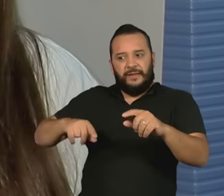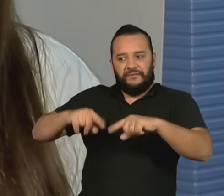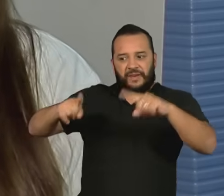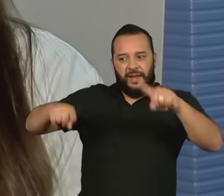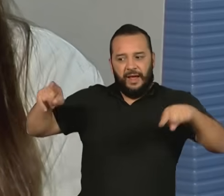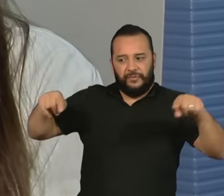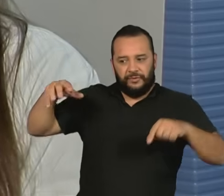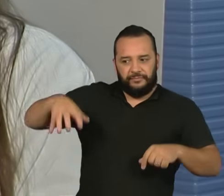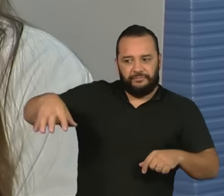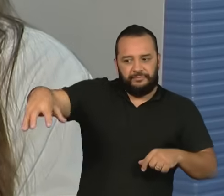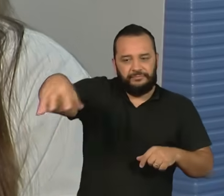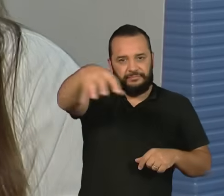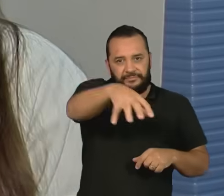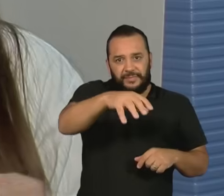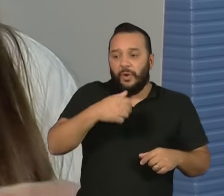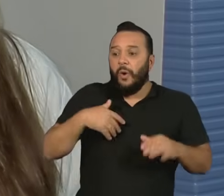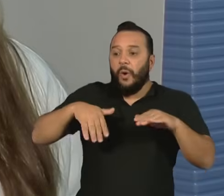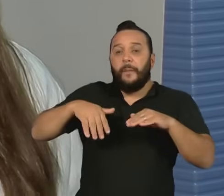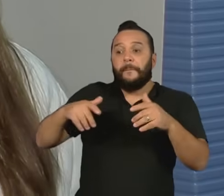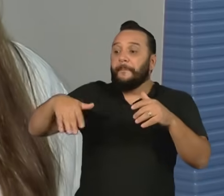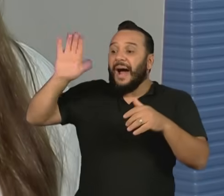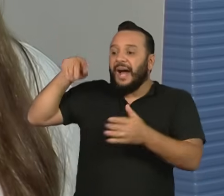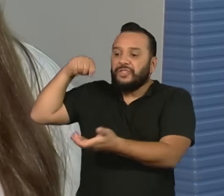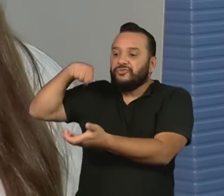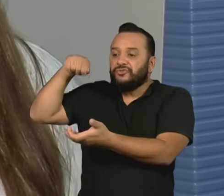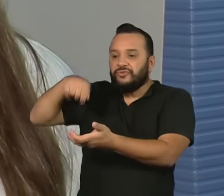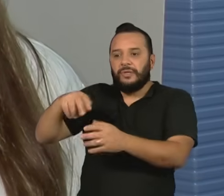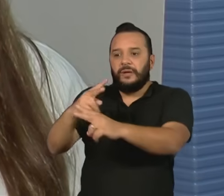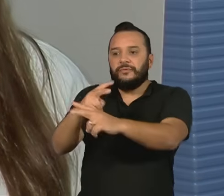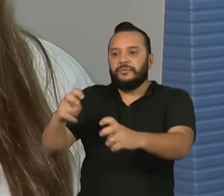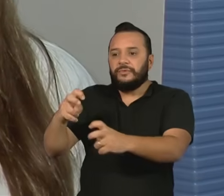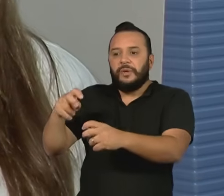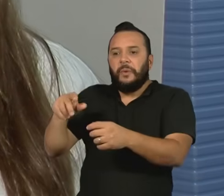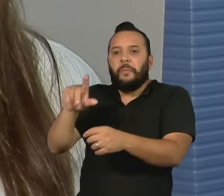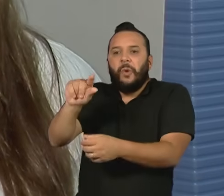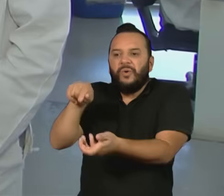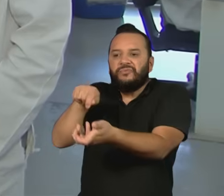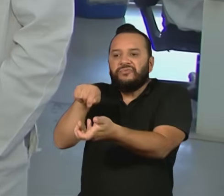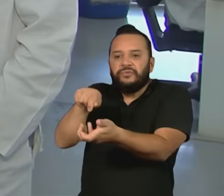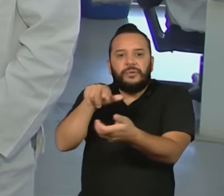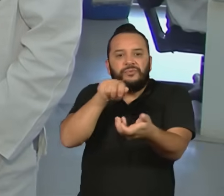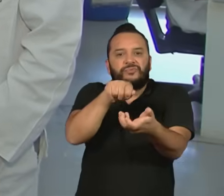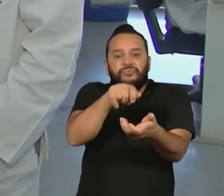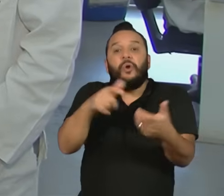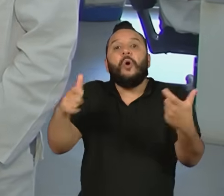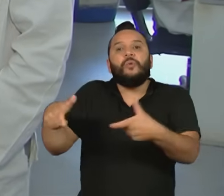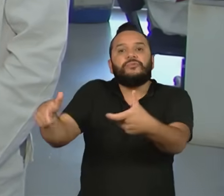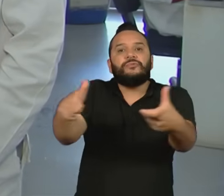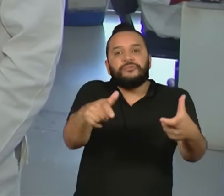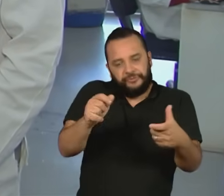tendência, onde eles são mais aplicados e onde eles são aplicados em menor quantidade.